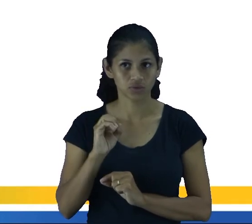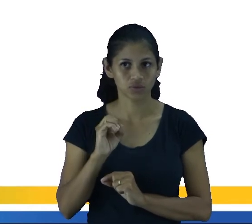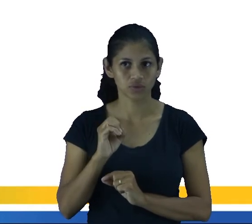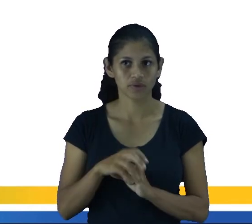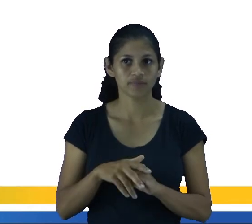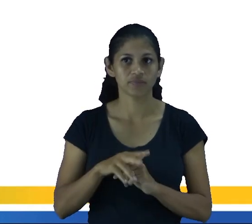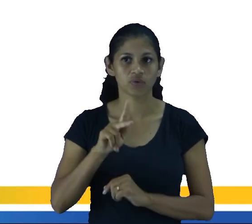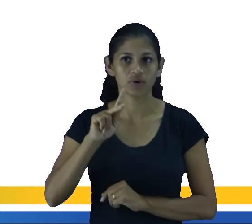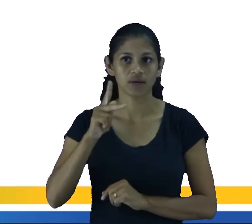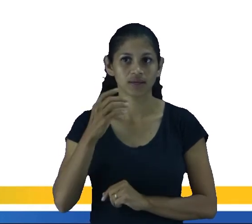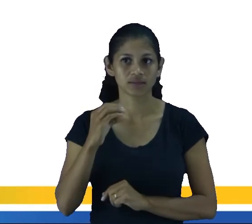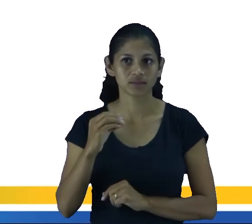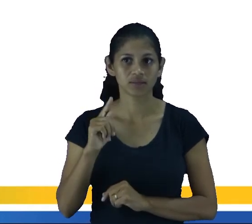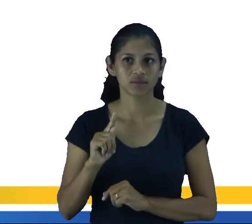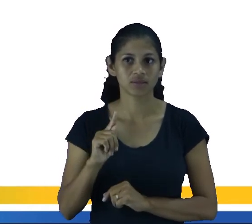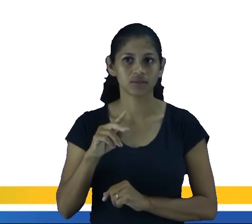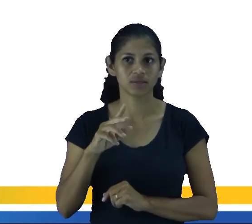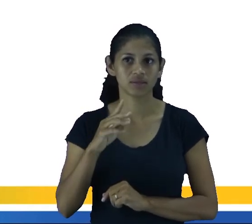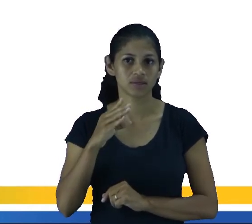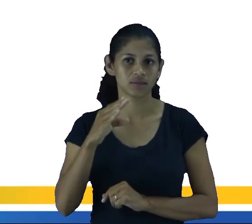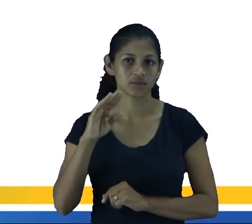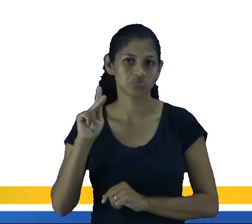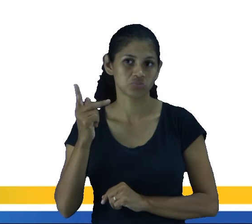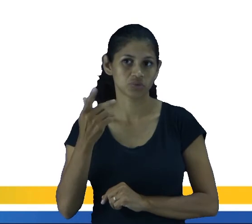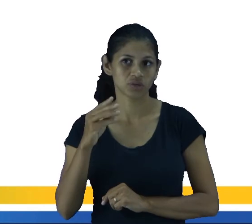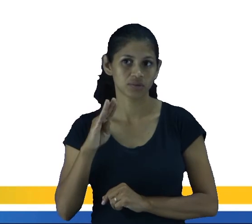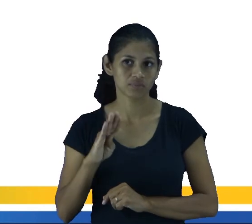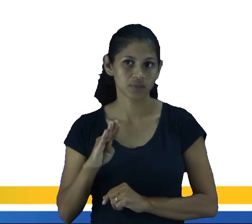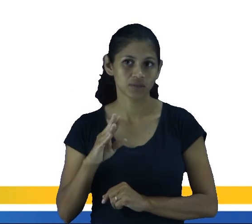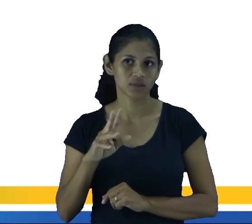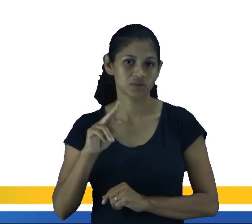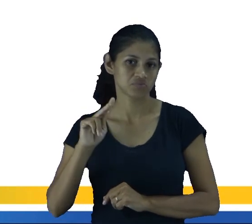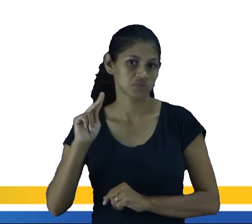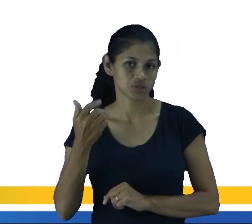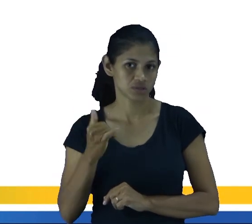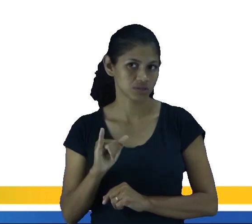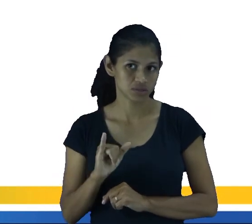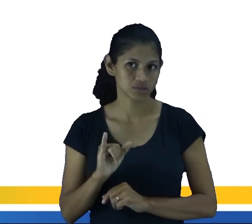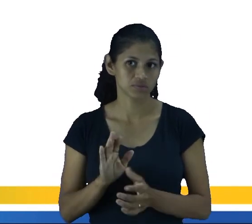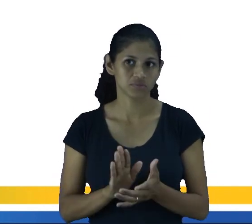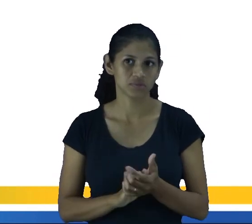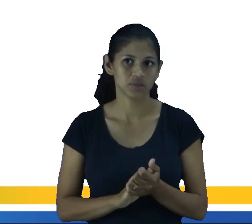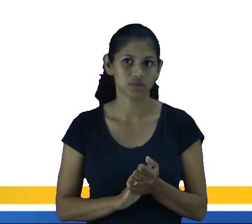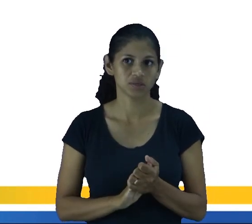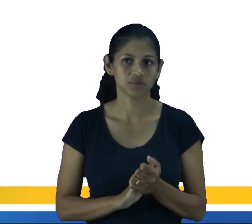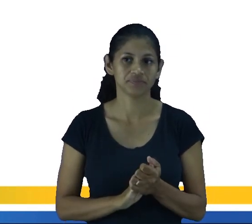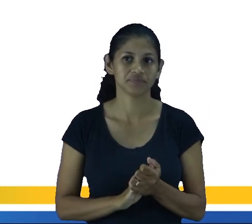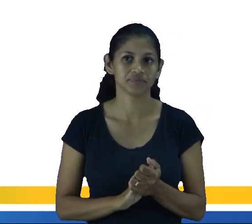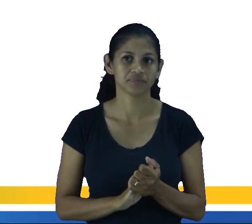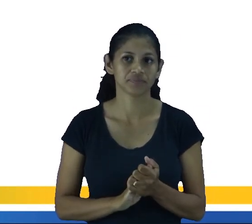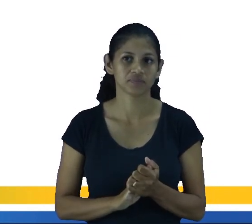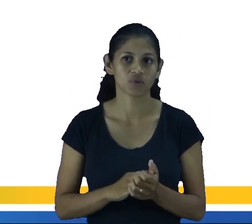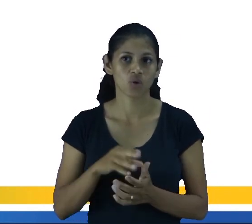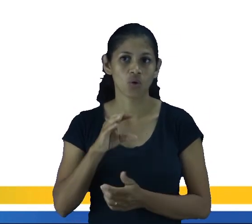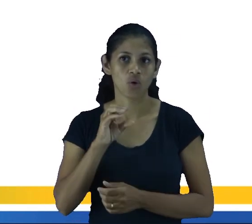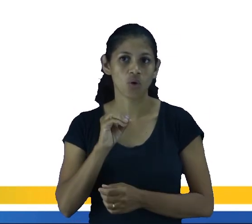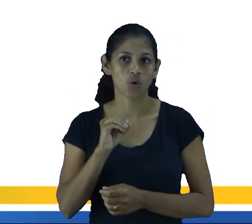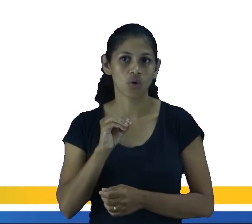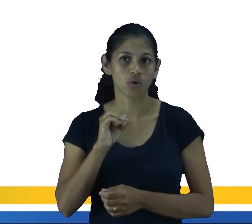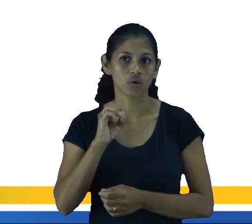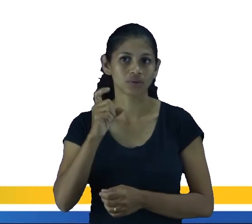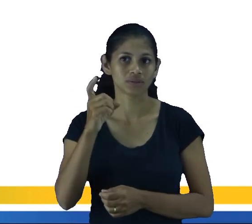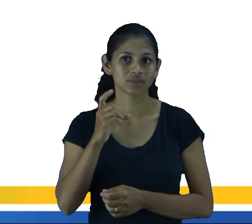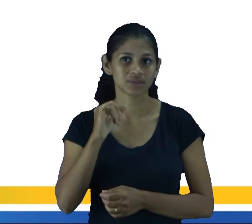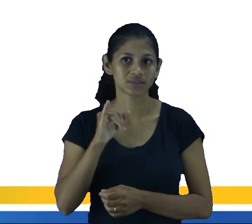o HI, e todos os demais são fracos. E os oxiácidos a gente vai achar ali a força em relação à